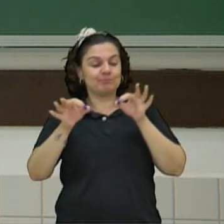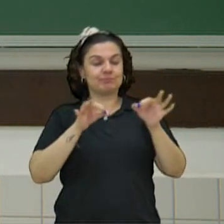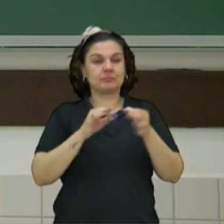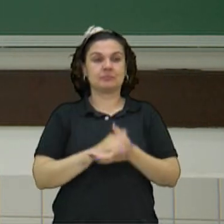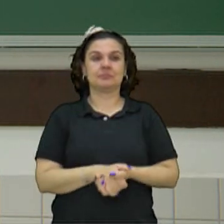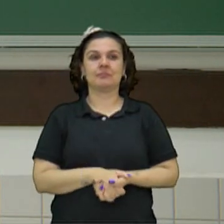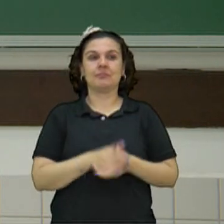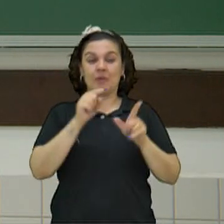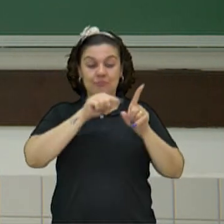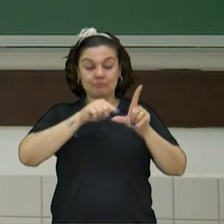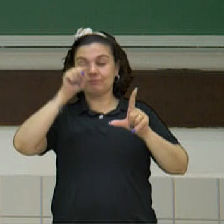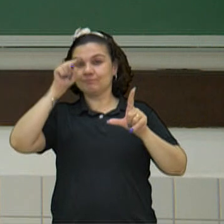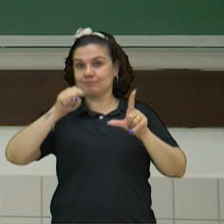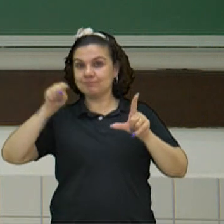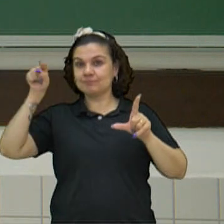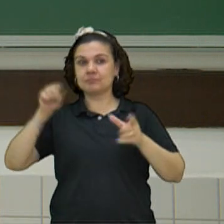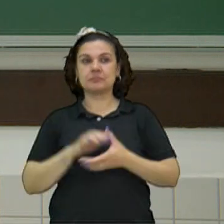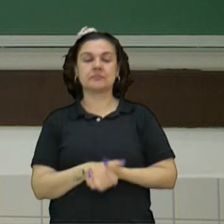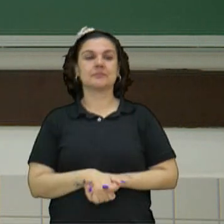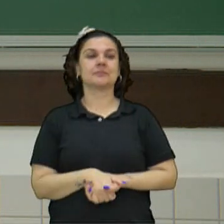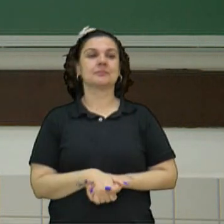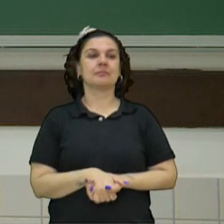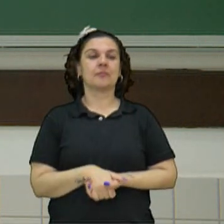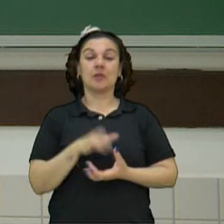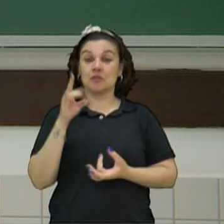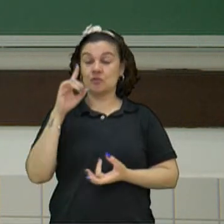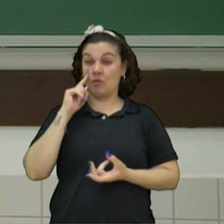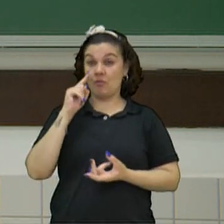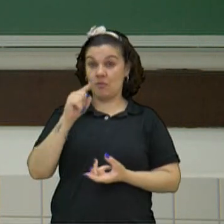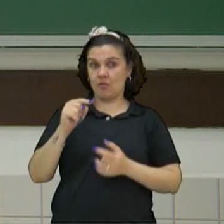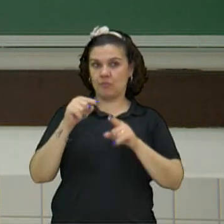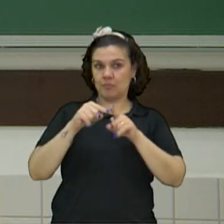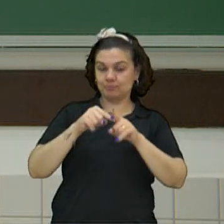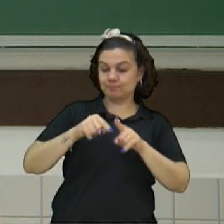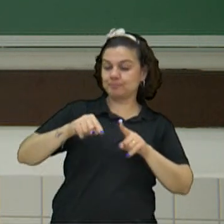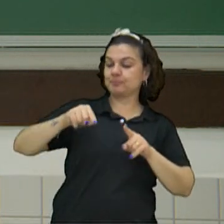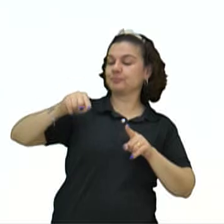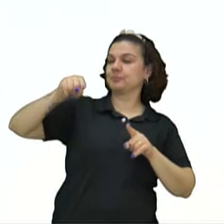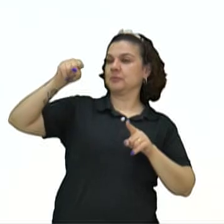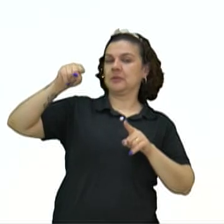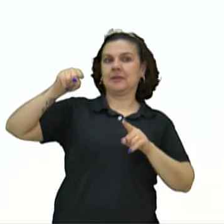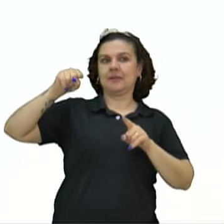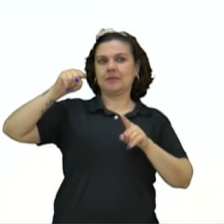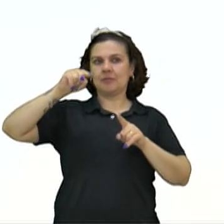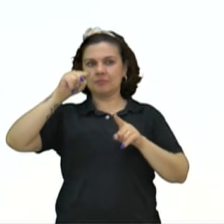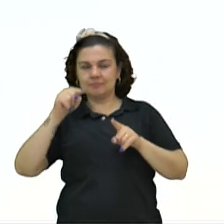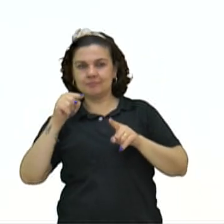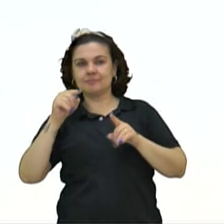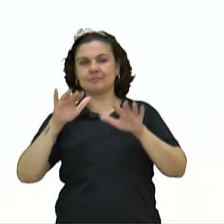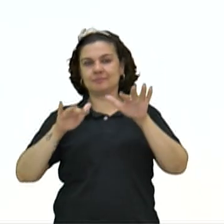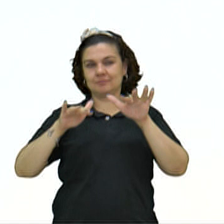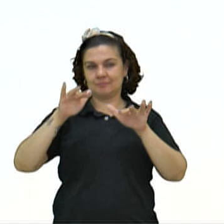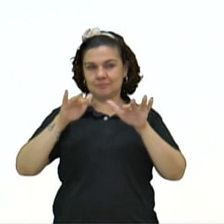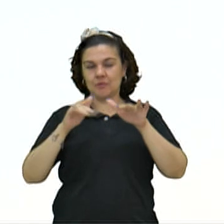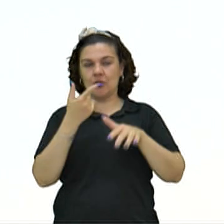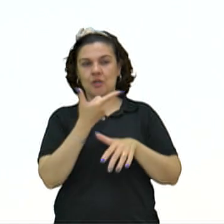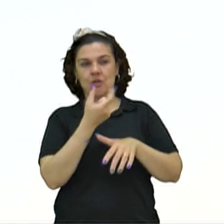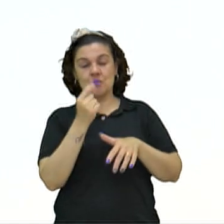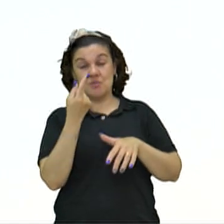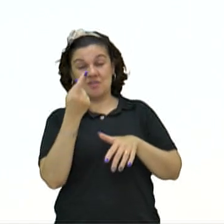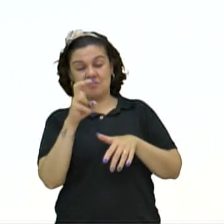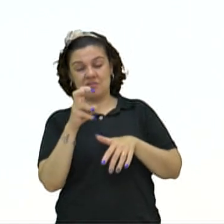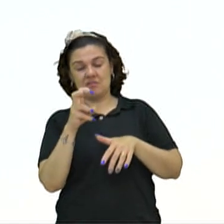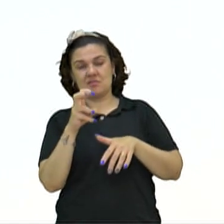deste gráfico. E veja que só foi aumentando. Teve ali uma pequena queda entre